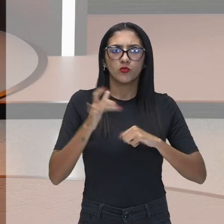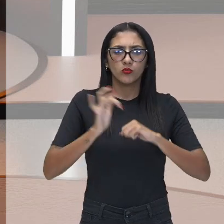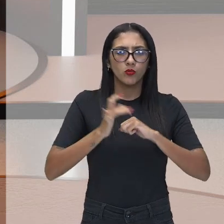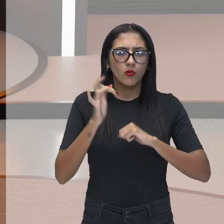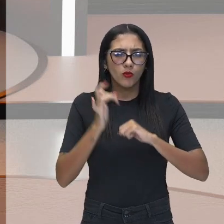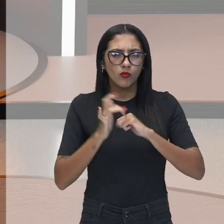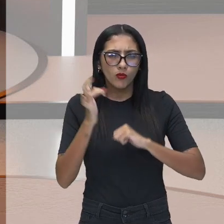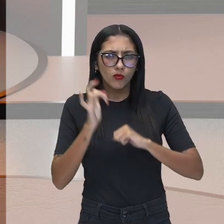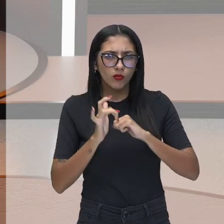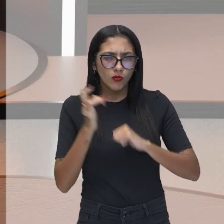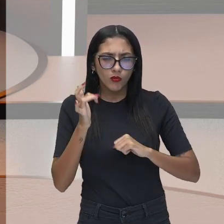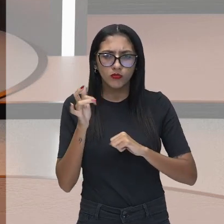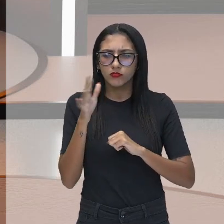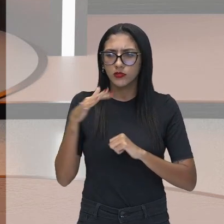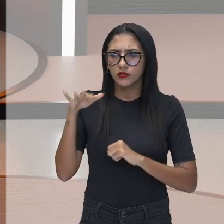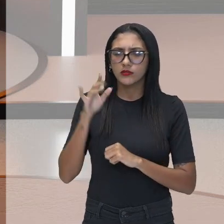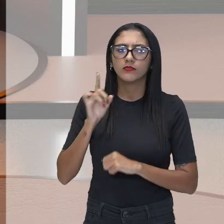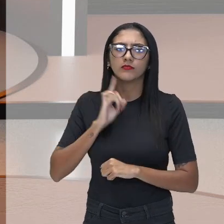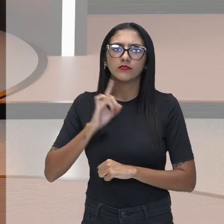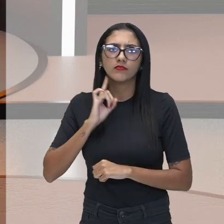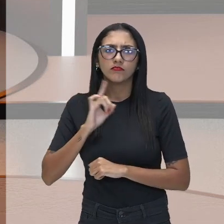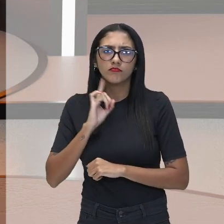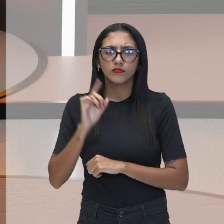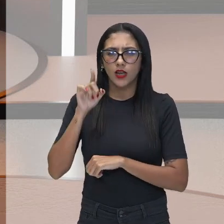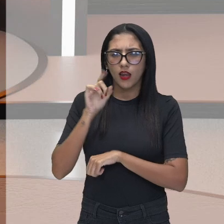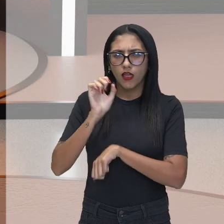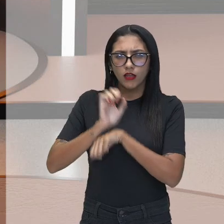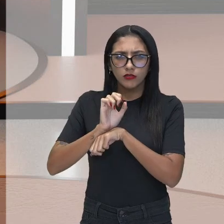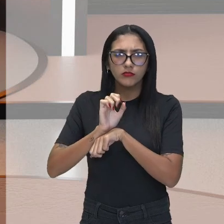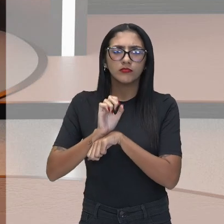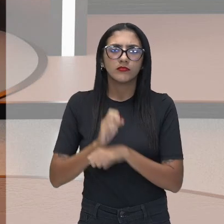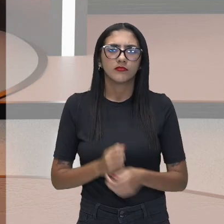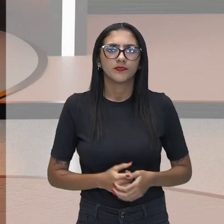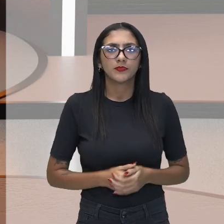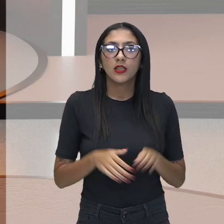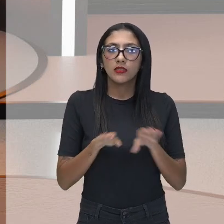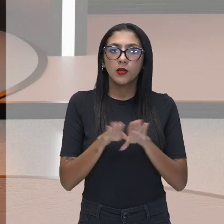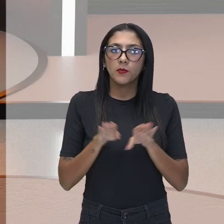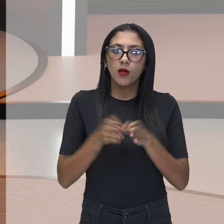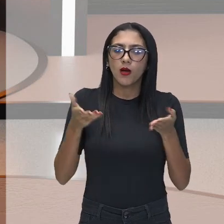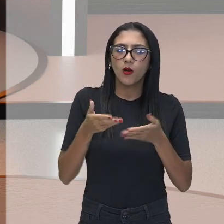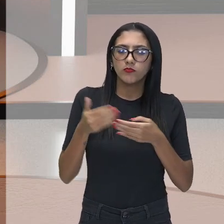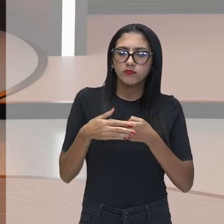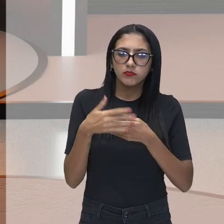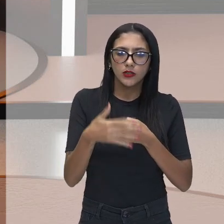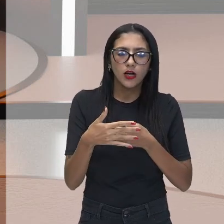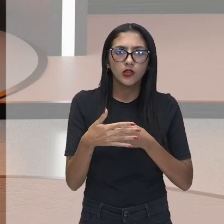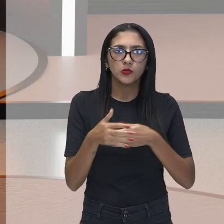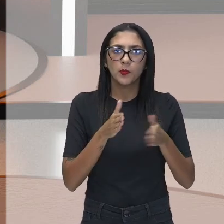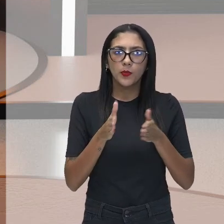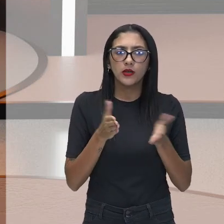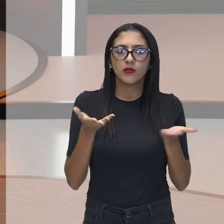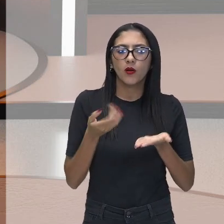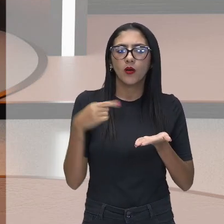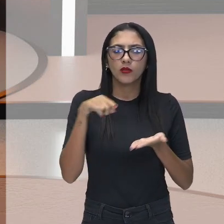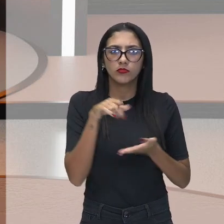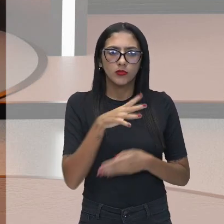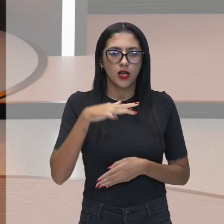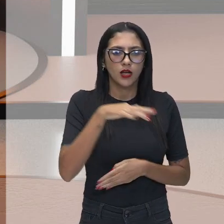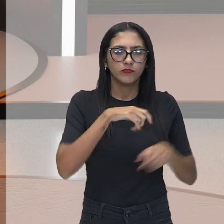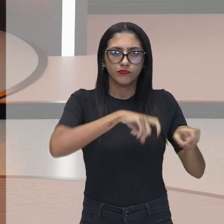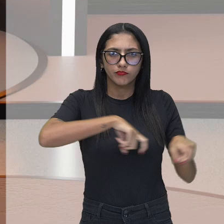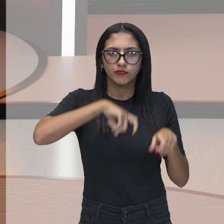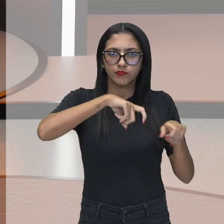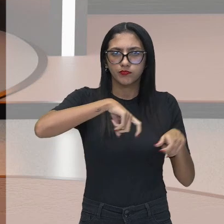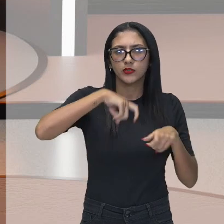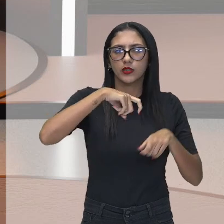Minas Gerais, e também agora no período da expansão máxima do setor cafeicultor. Se